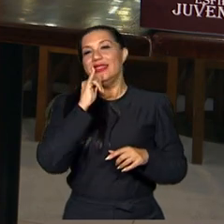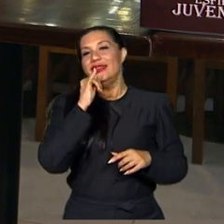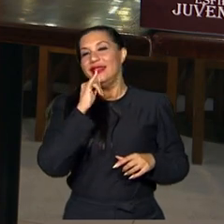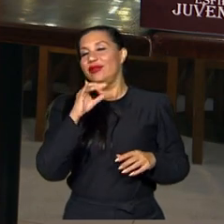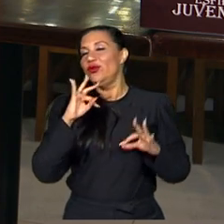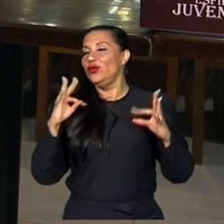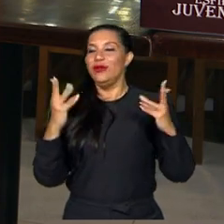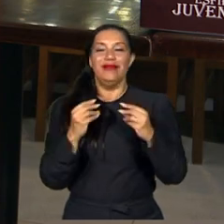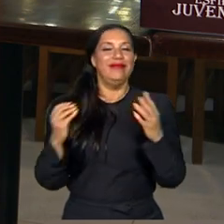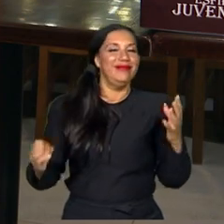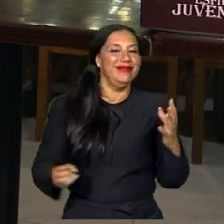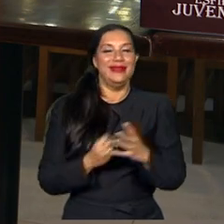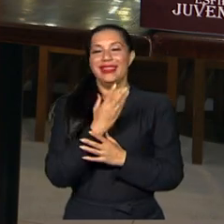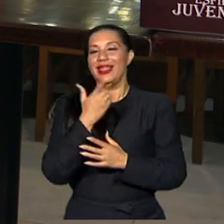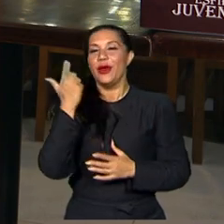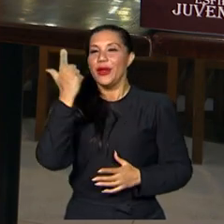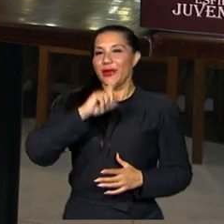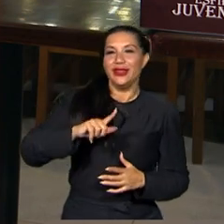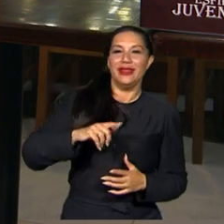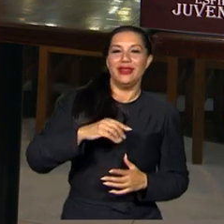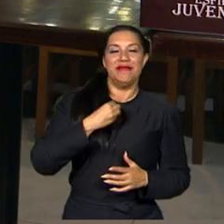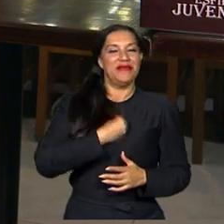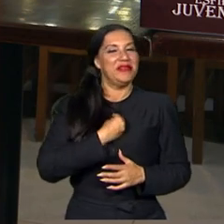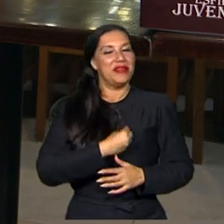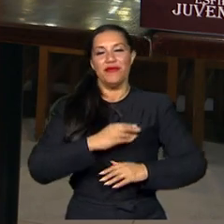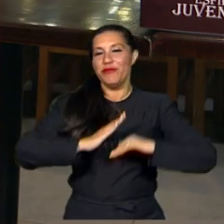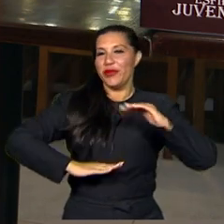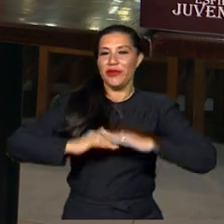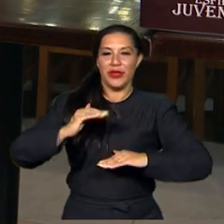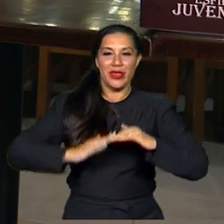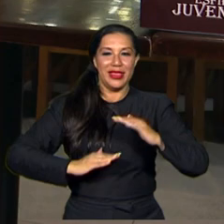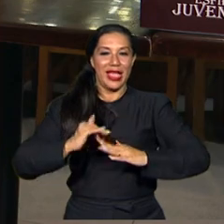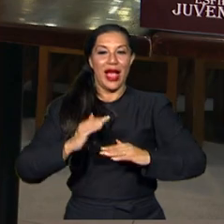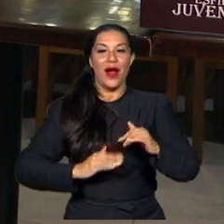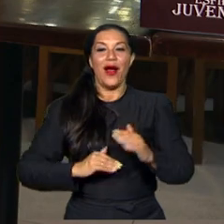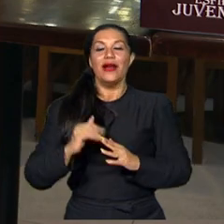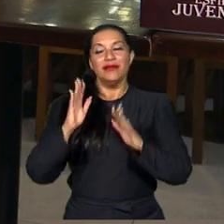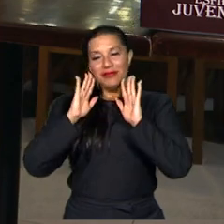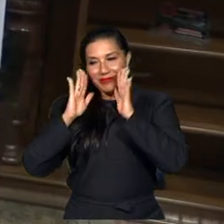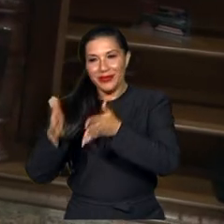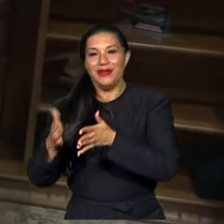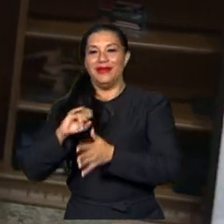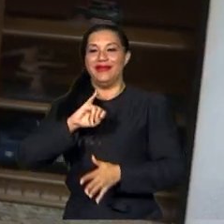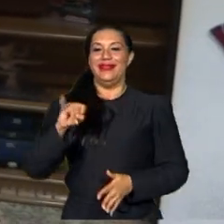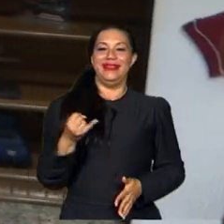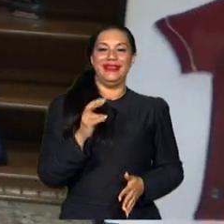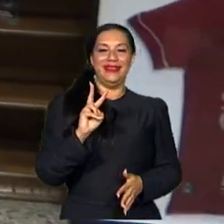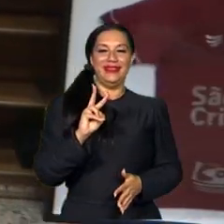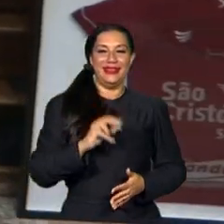tudo criado para que a coisa funcione da forma mais profissional possível em prol do Juventus.